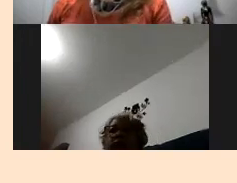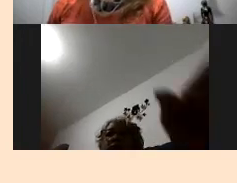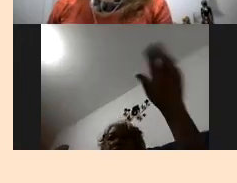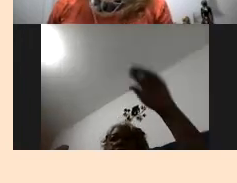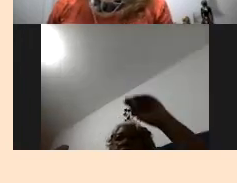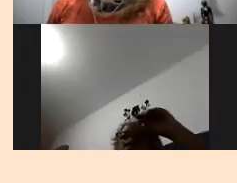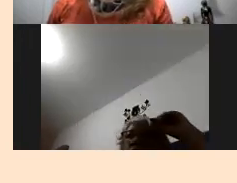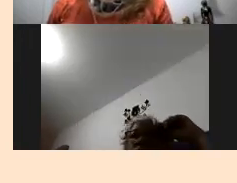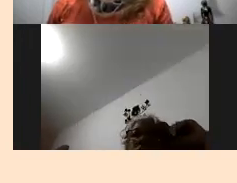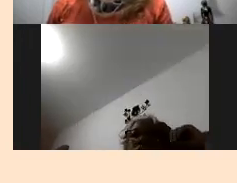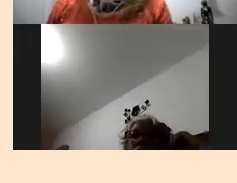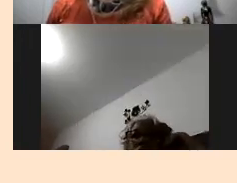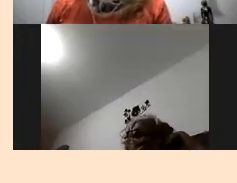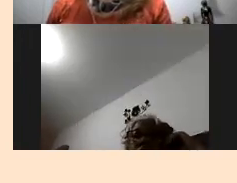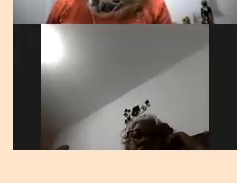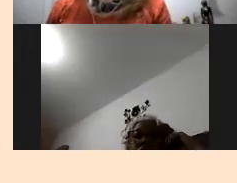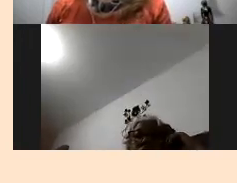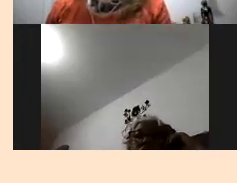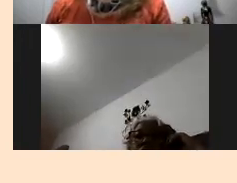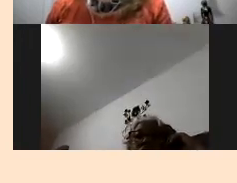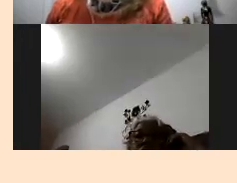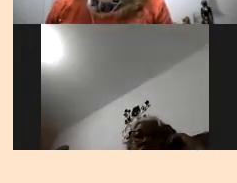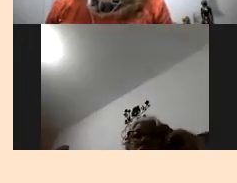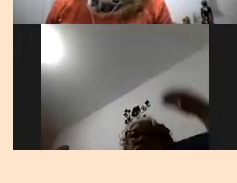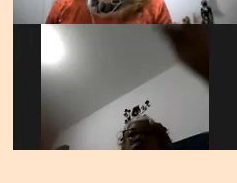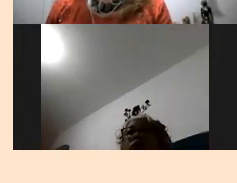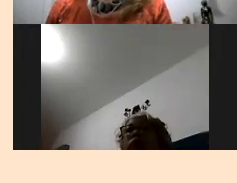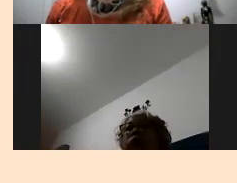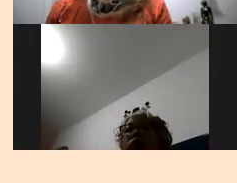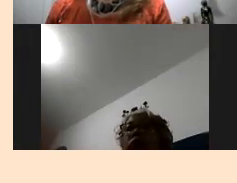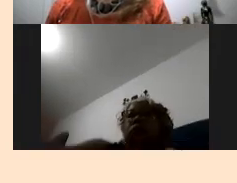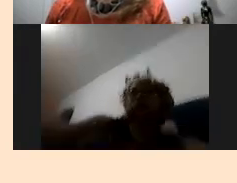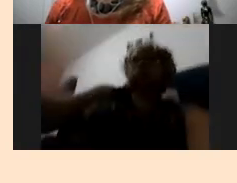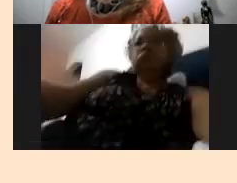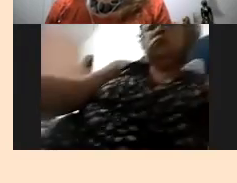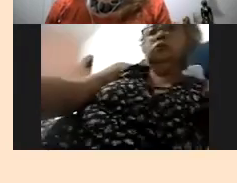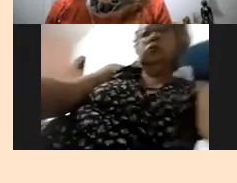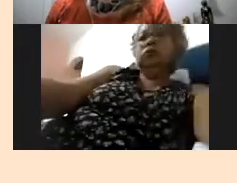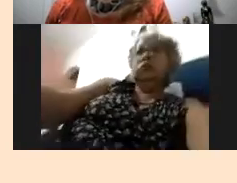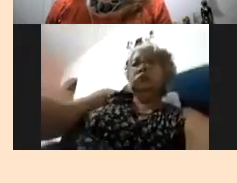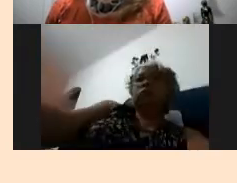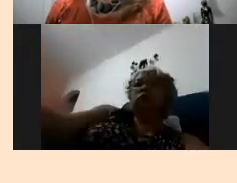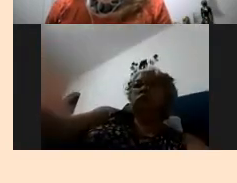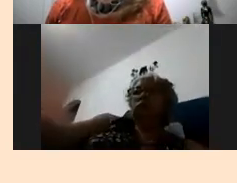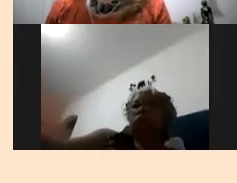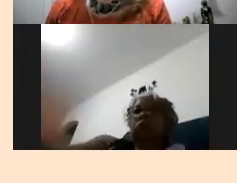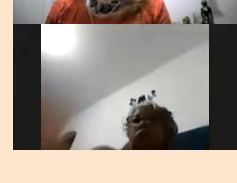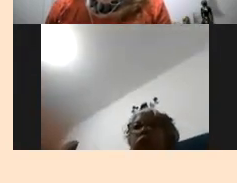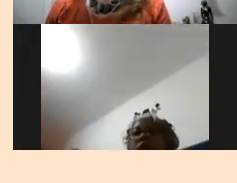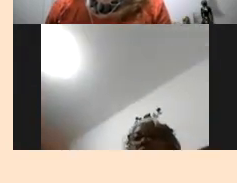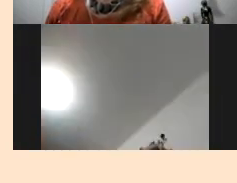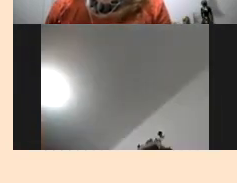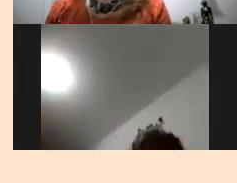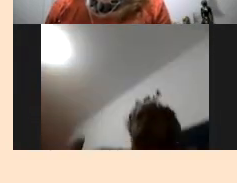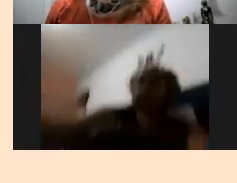adquiridas, um acidente, por exemplo, uma infecção que deixa uma sequela, uma meningite mais grave que pode